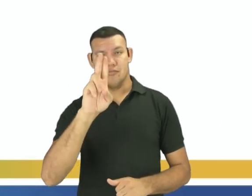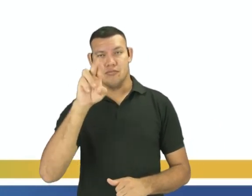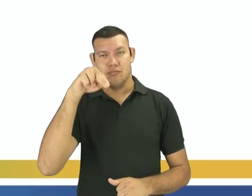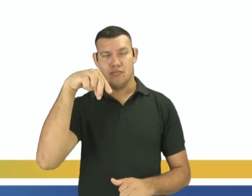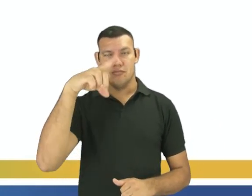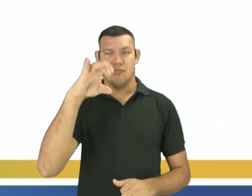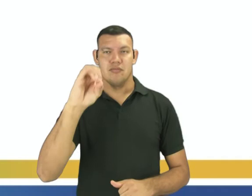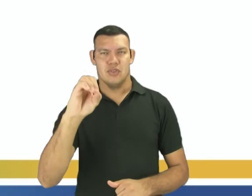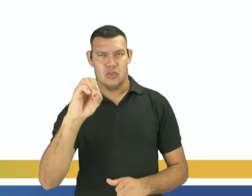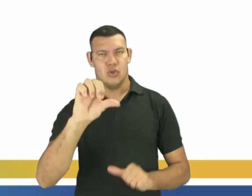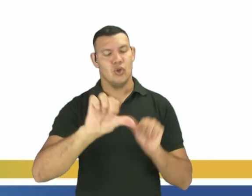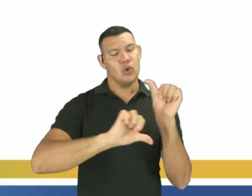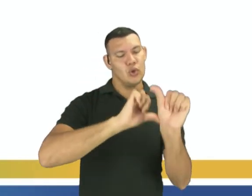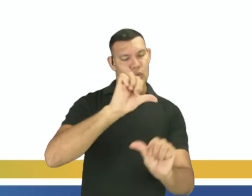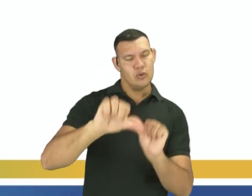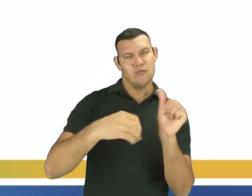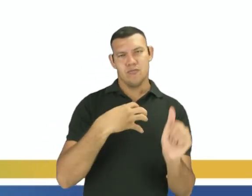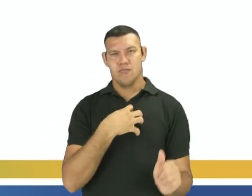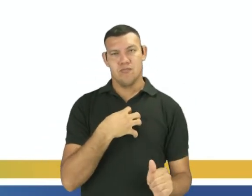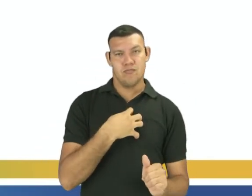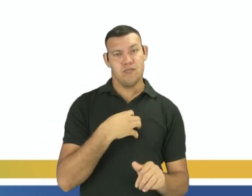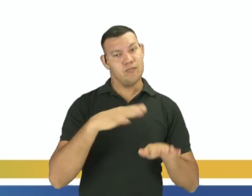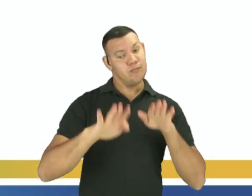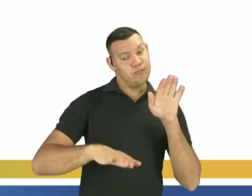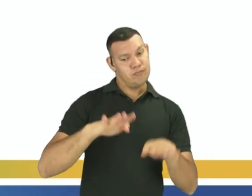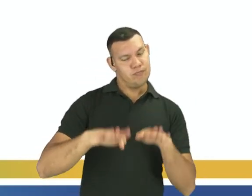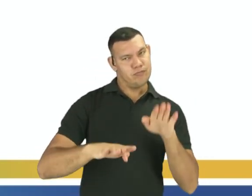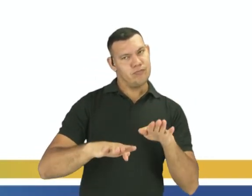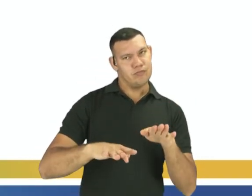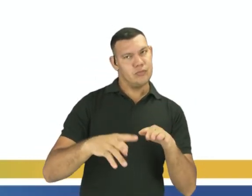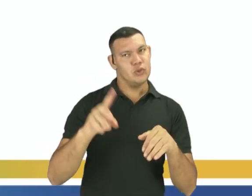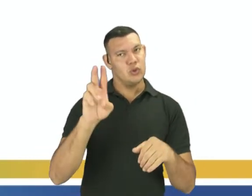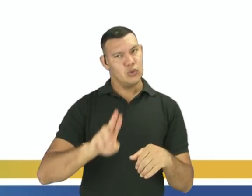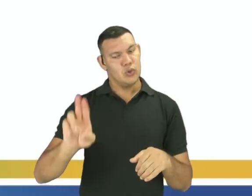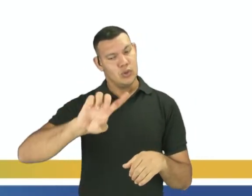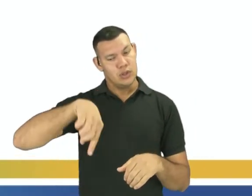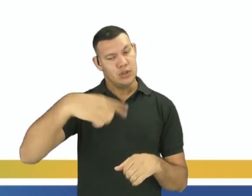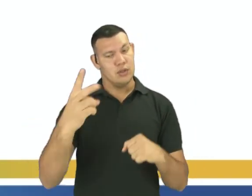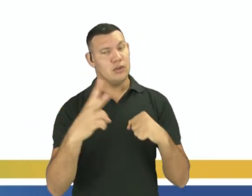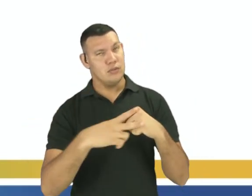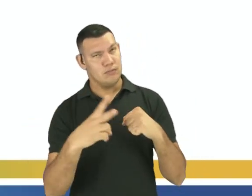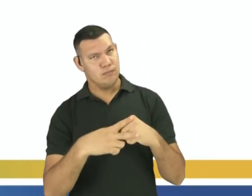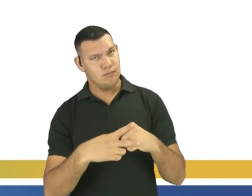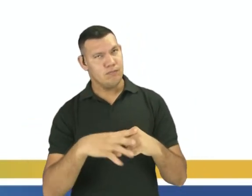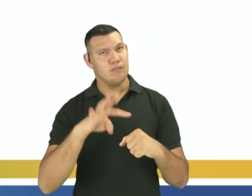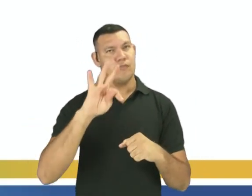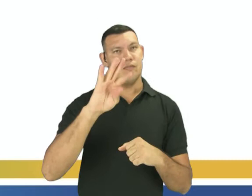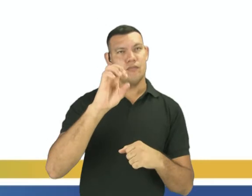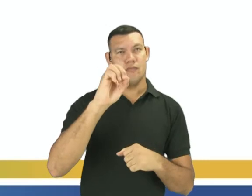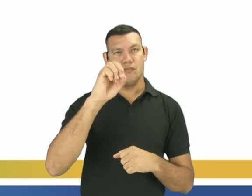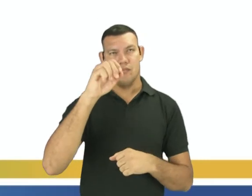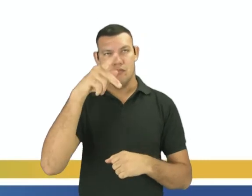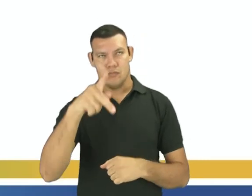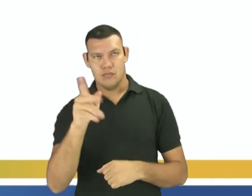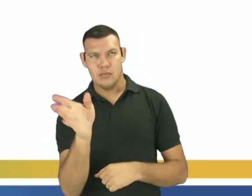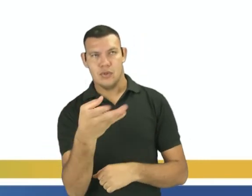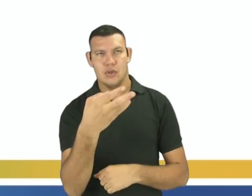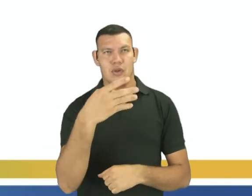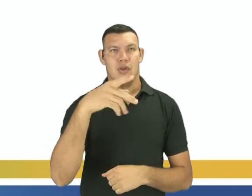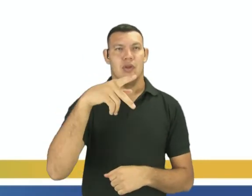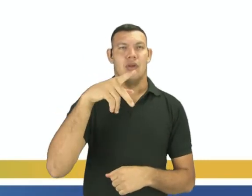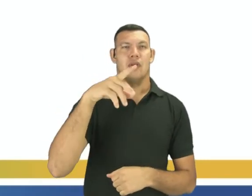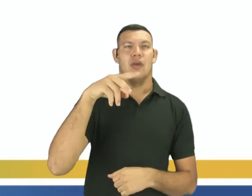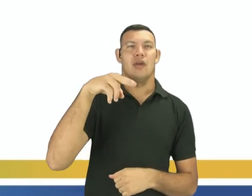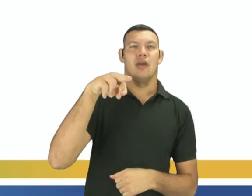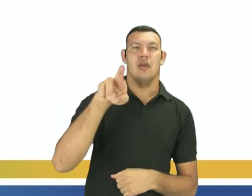vai haver uma mudança de sentido dependendo do que você utilizar após esses verbos stop, parar, remember, que